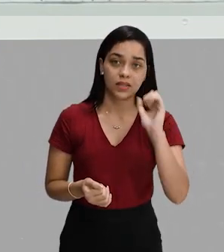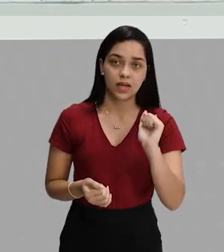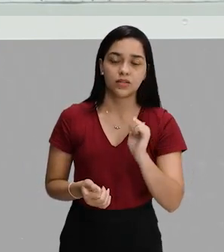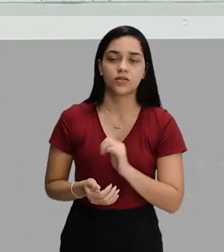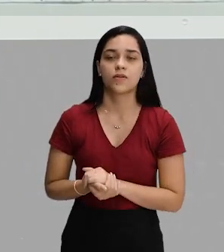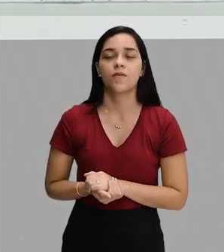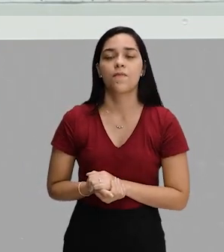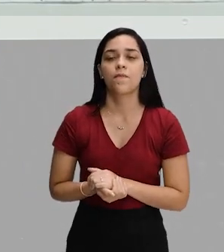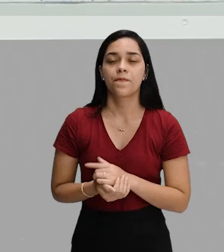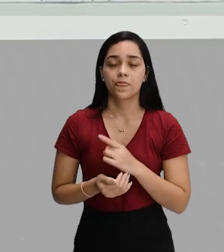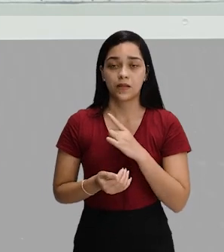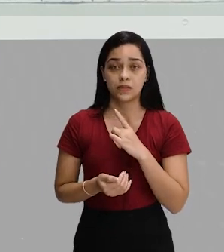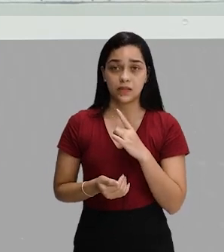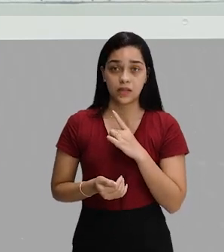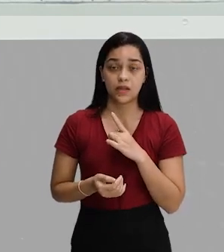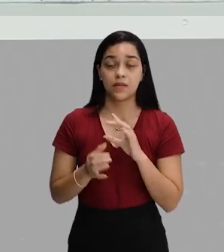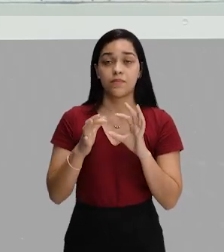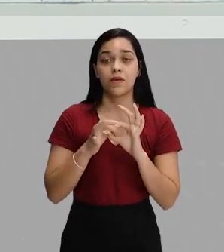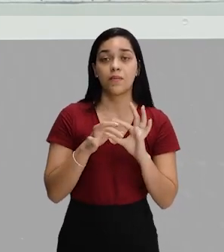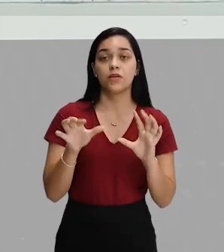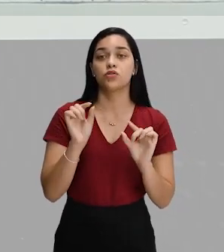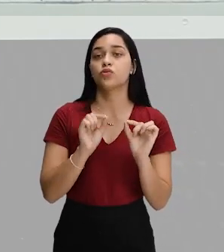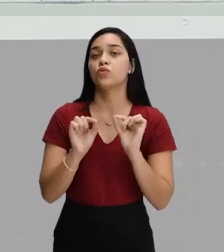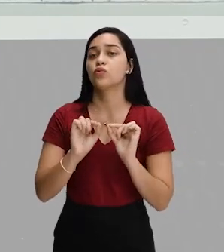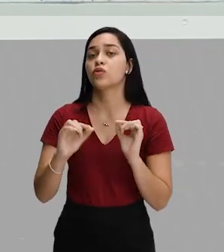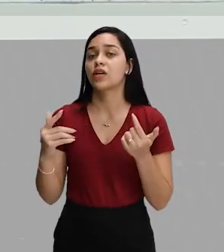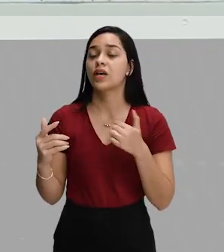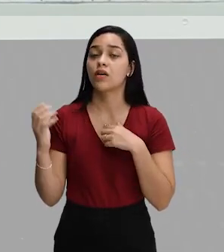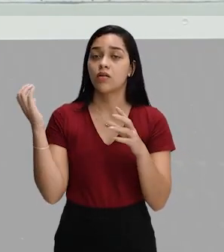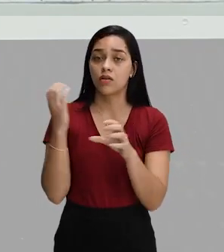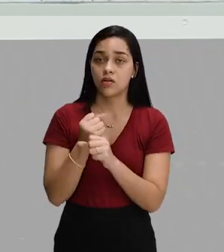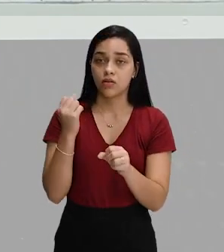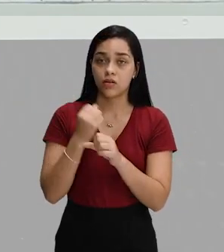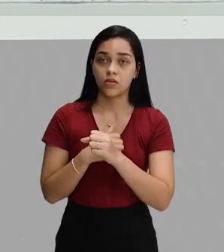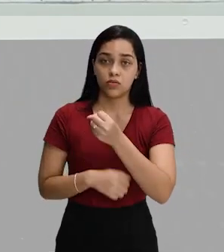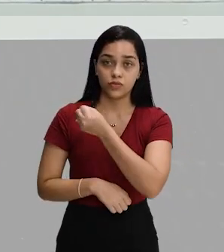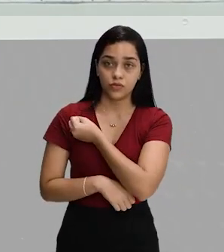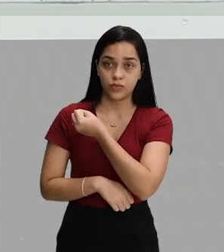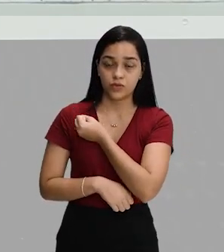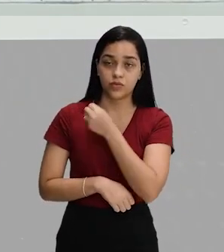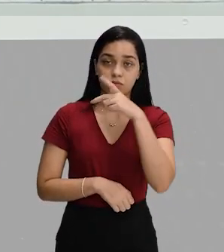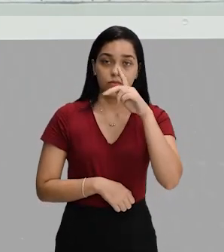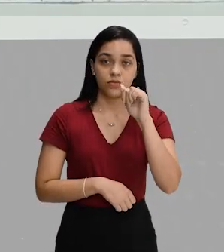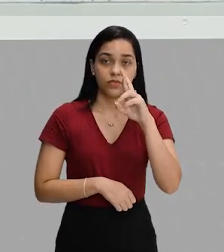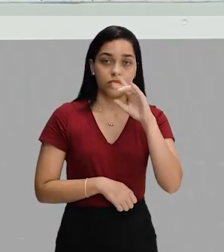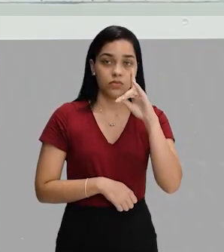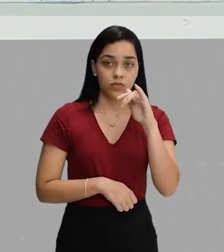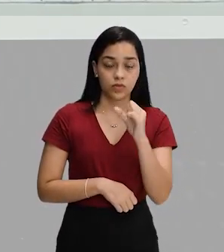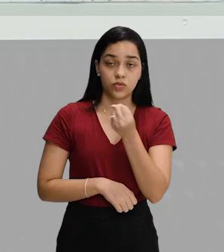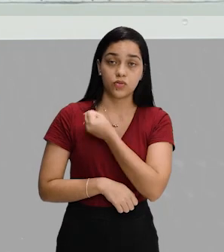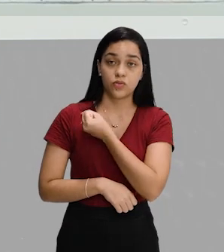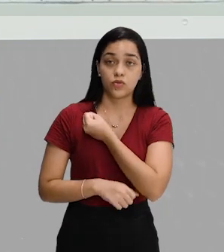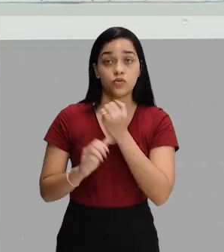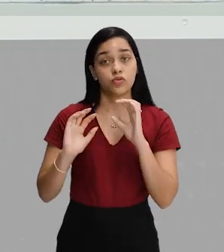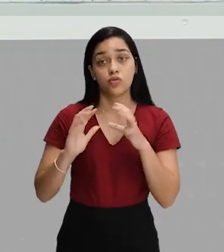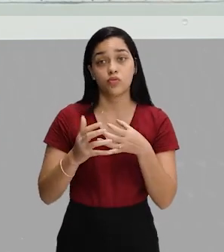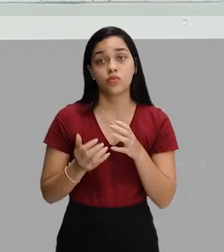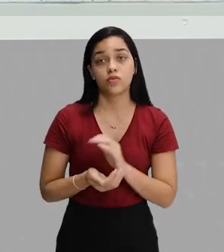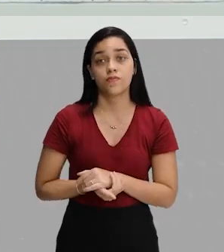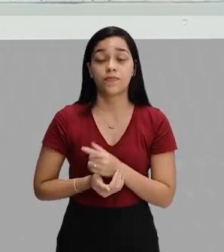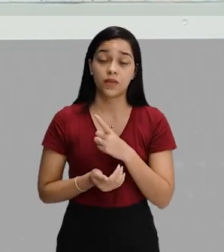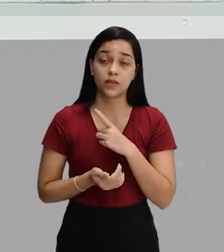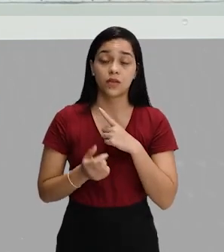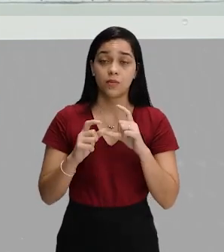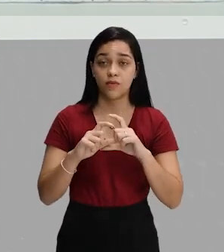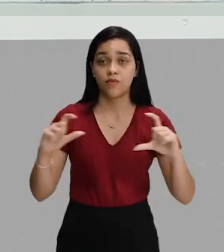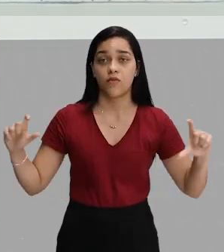turma, essa função quadrática permite o quê? Eu calcular o número de partidas de acordo com o número de clubes. Pronto. Agora eu tenho uma